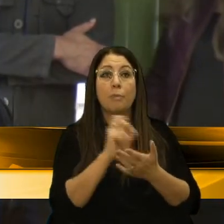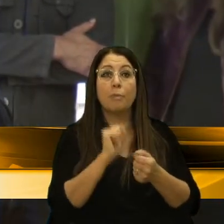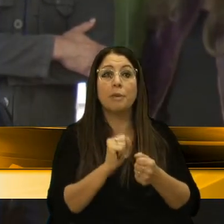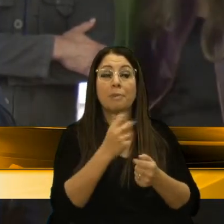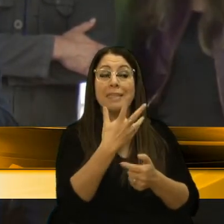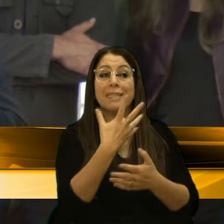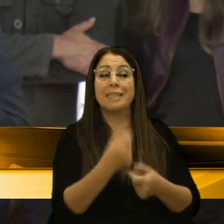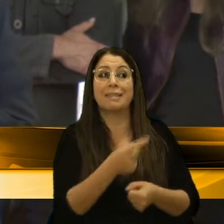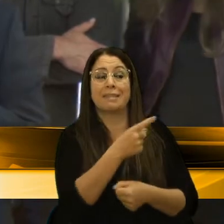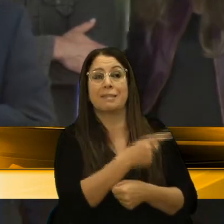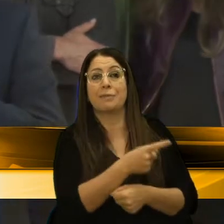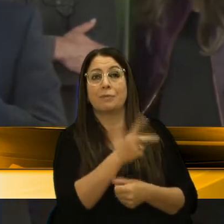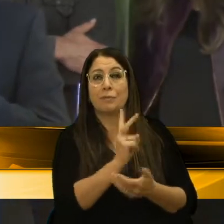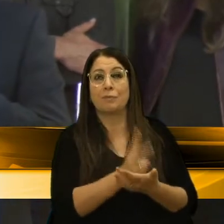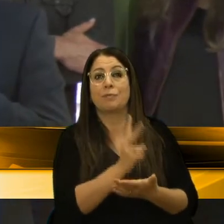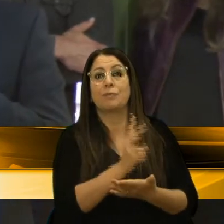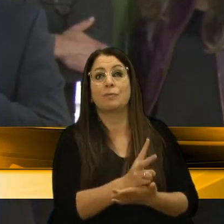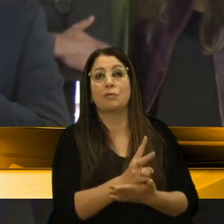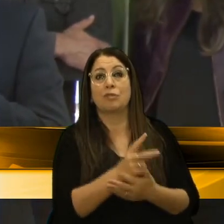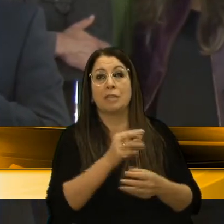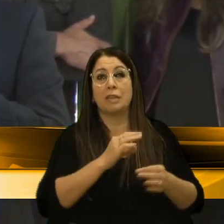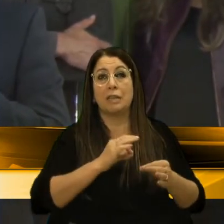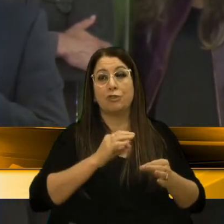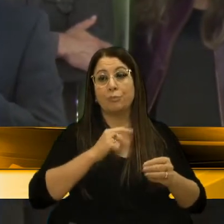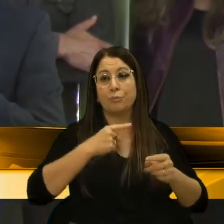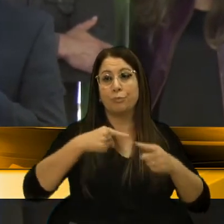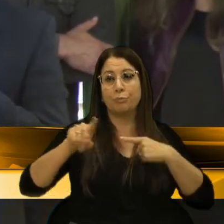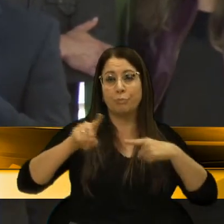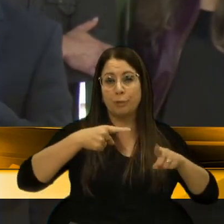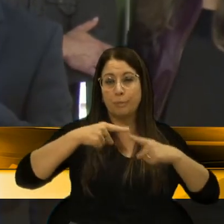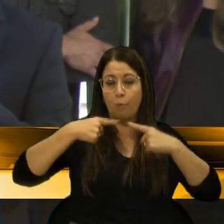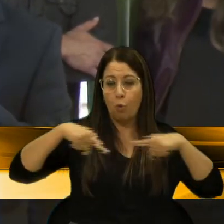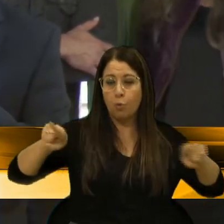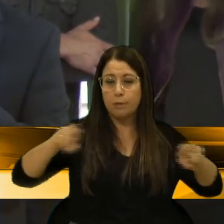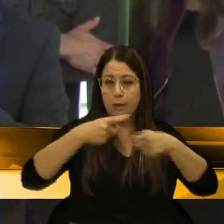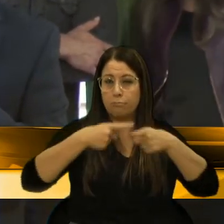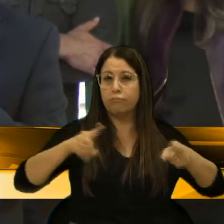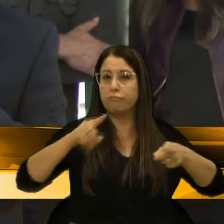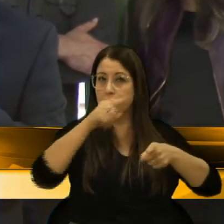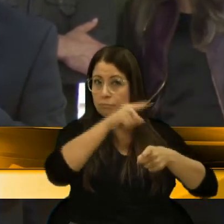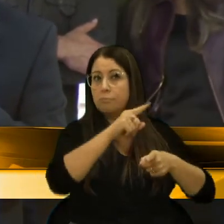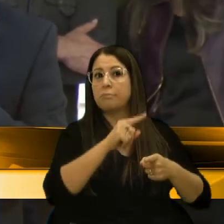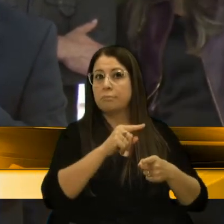permitir isso, nós temos que manter a orquestra. Mas nos moldes